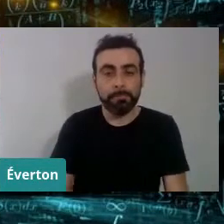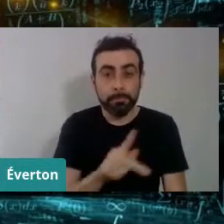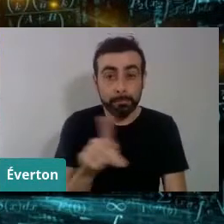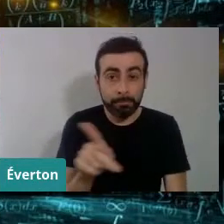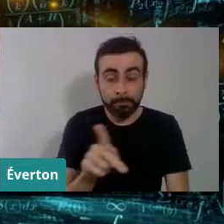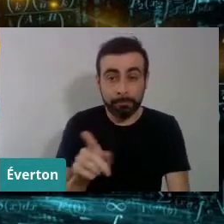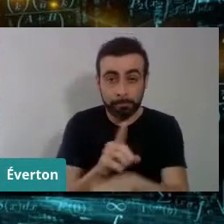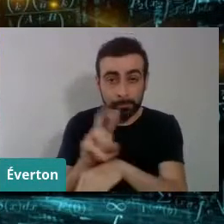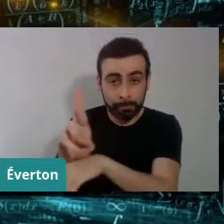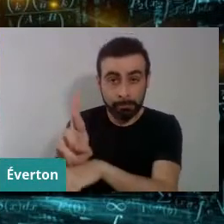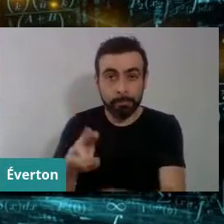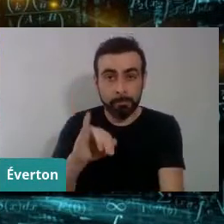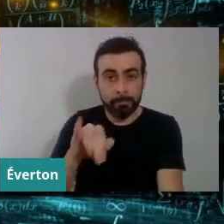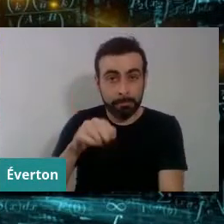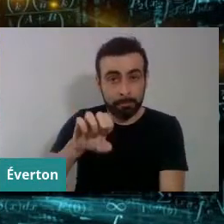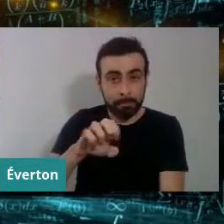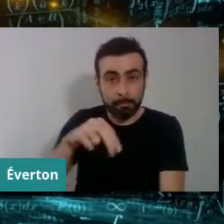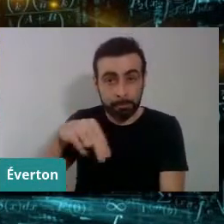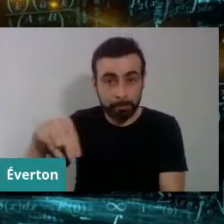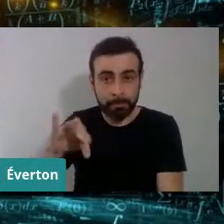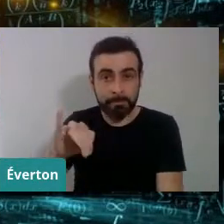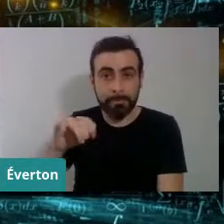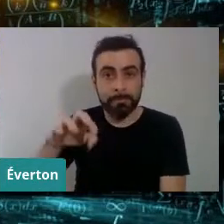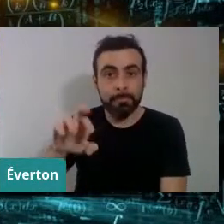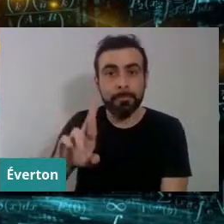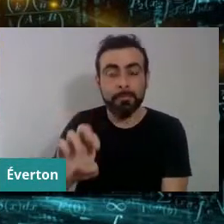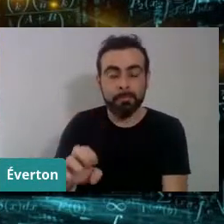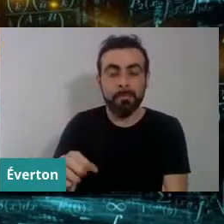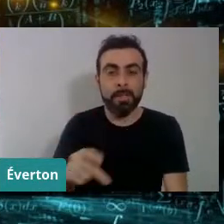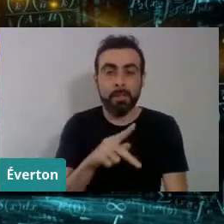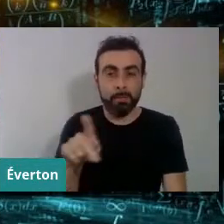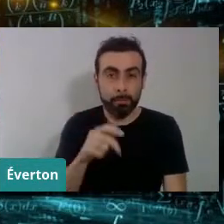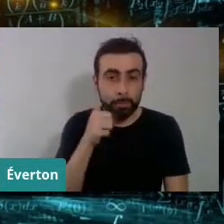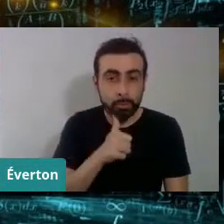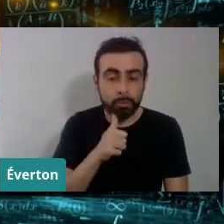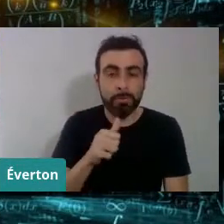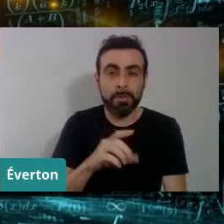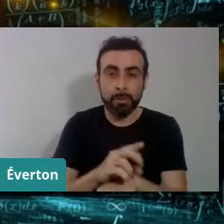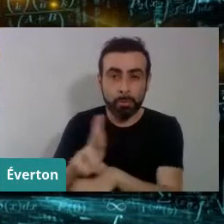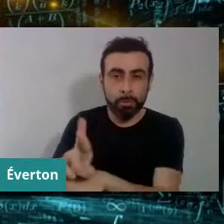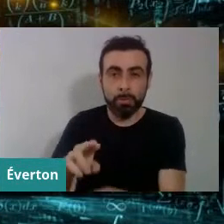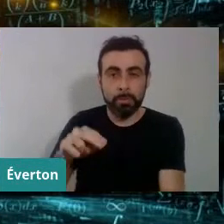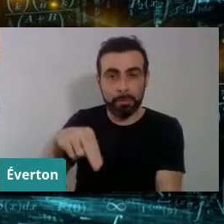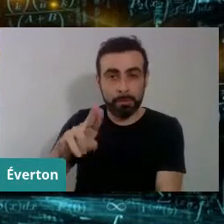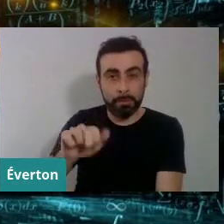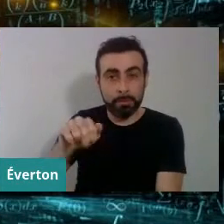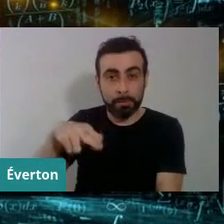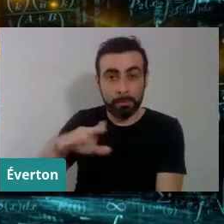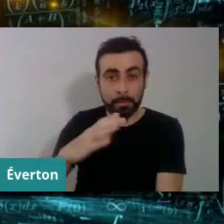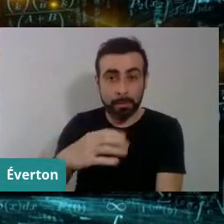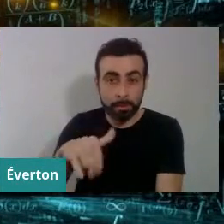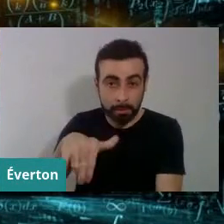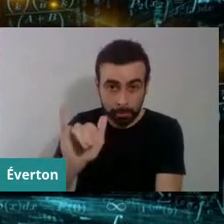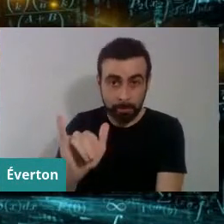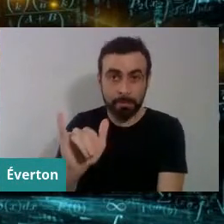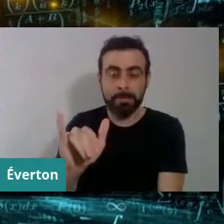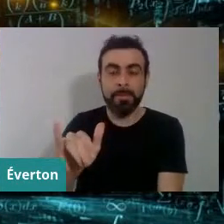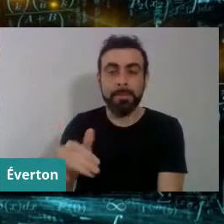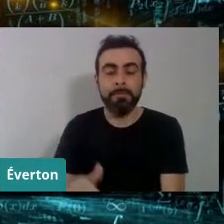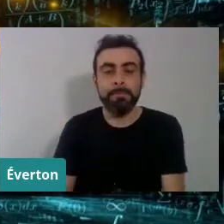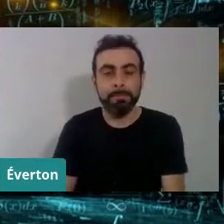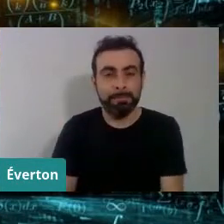doutoranda Jennifer de Souza, professora doutora Nancy Nazarete Gatzek Correia,